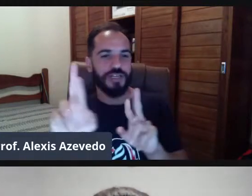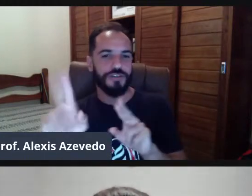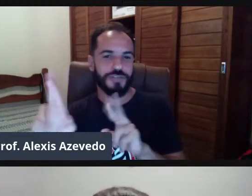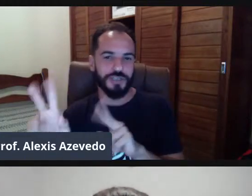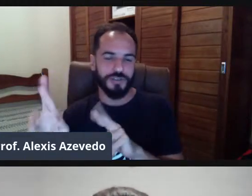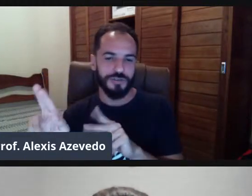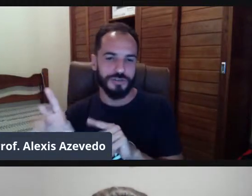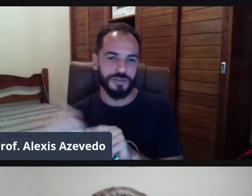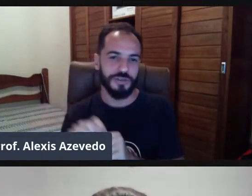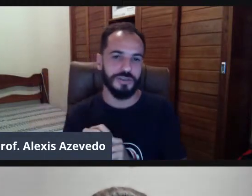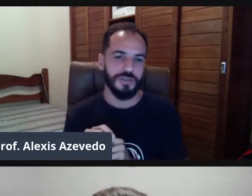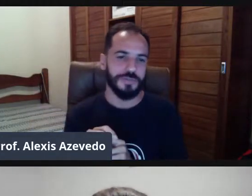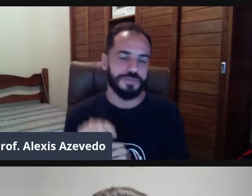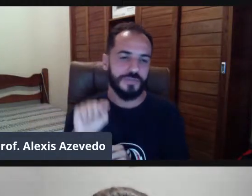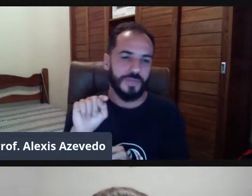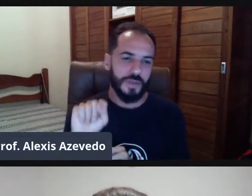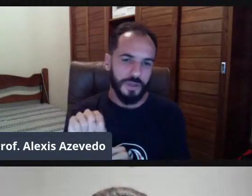isso